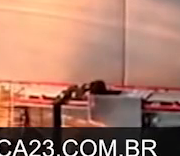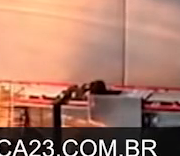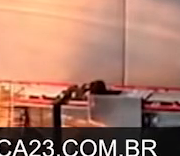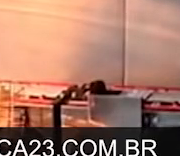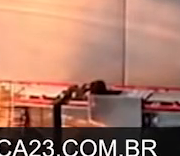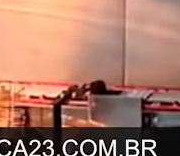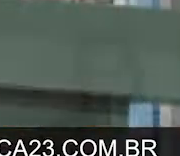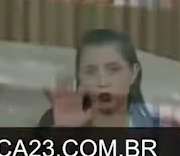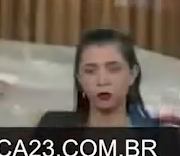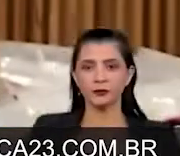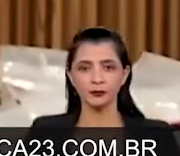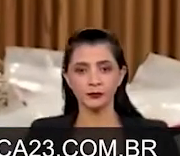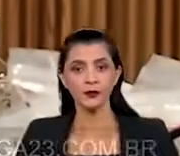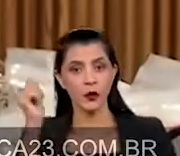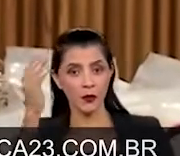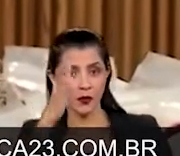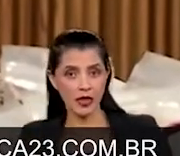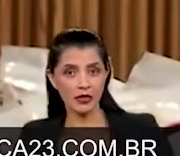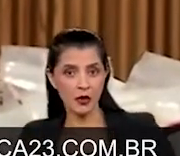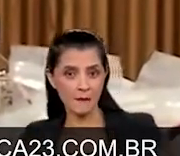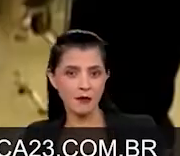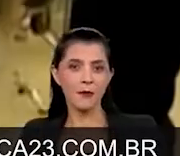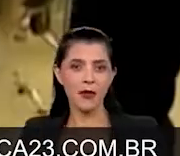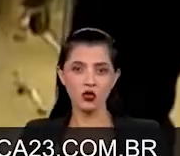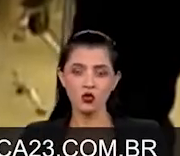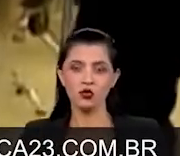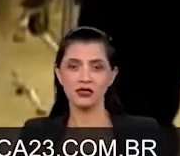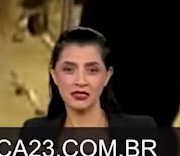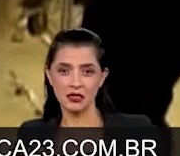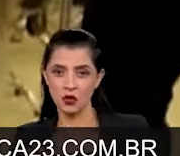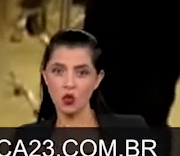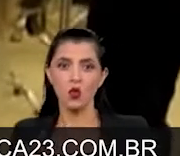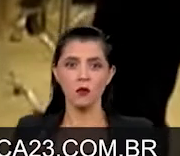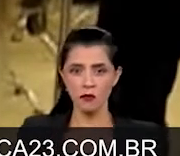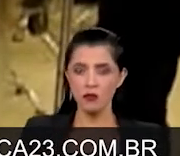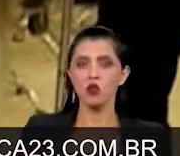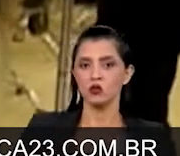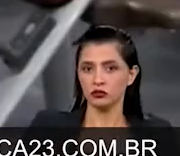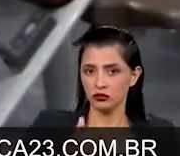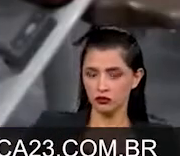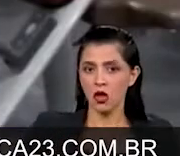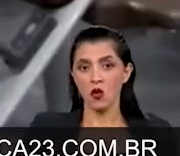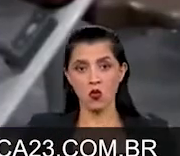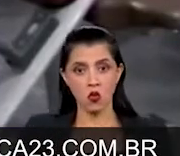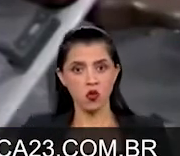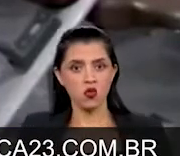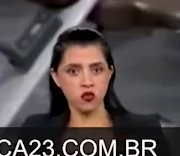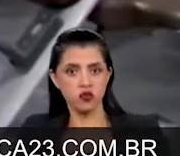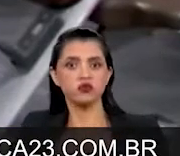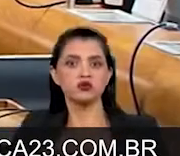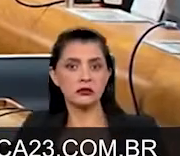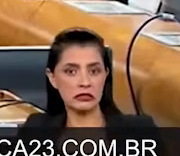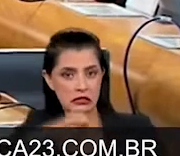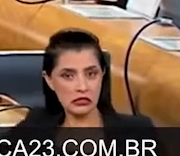do JR 23. O Brasil abriu mais de 278 mil empregos com carteira assinada em agosto,